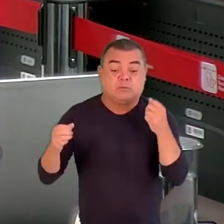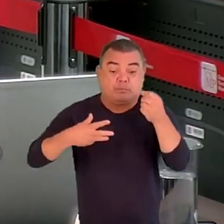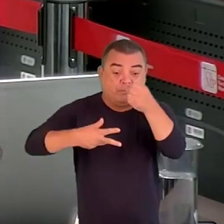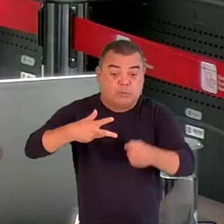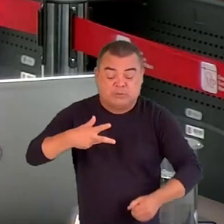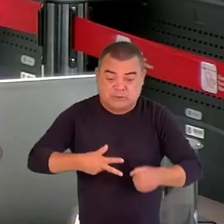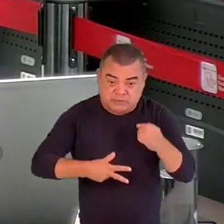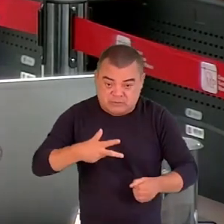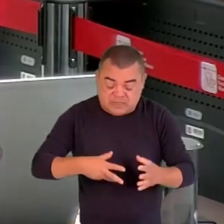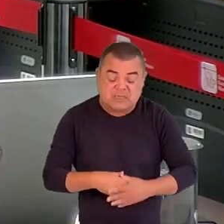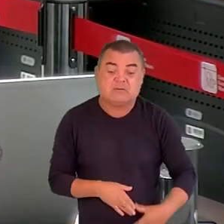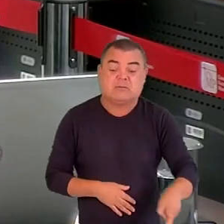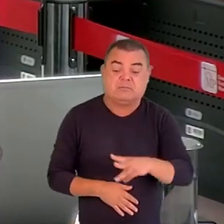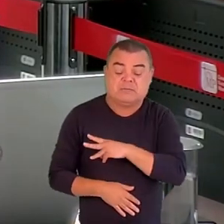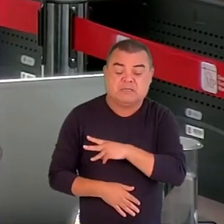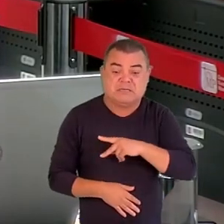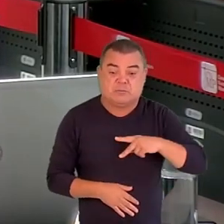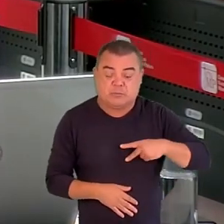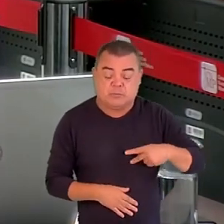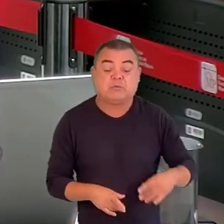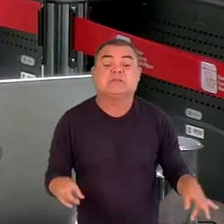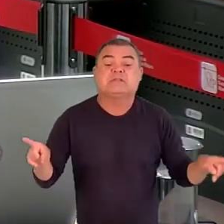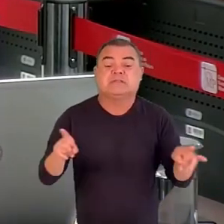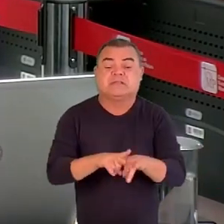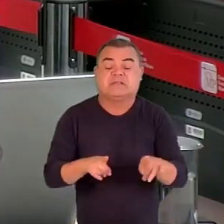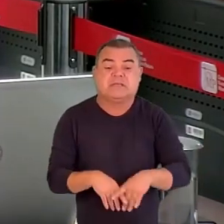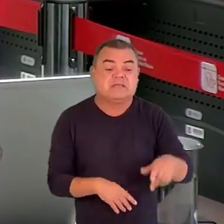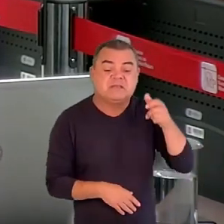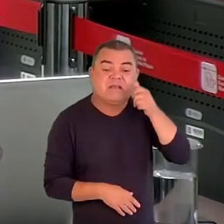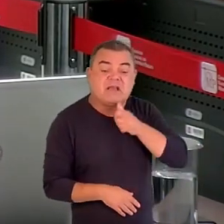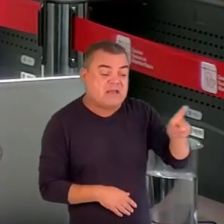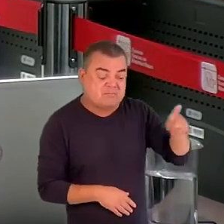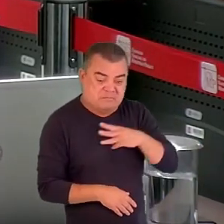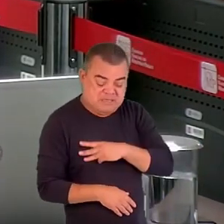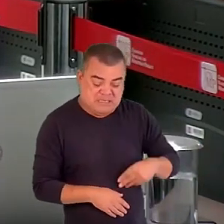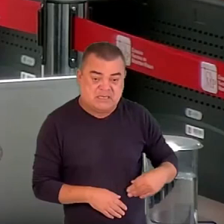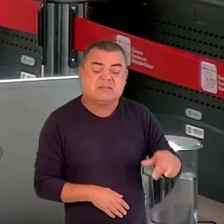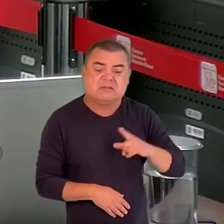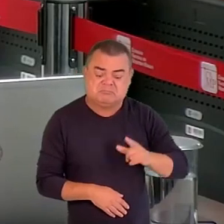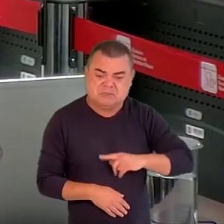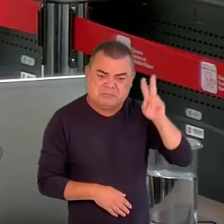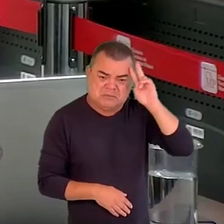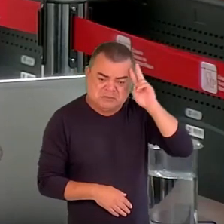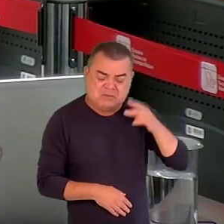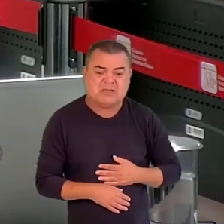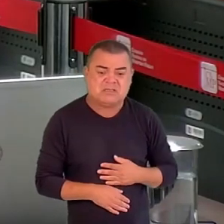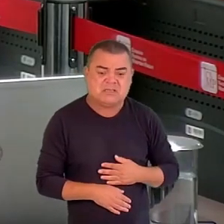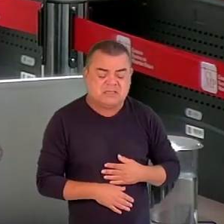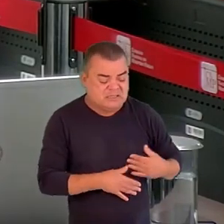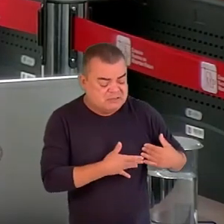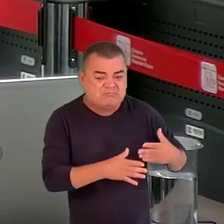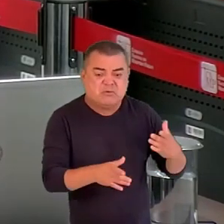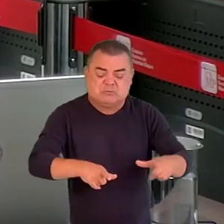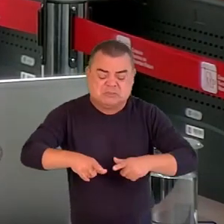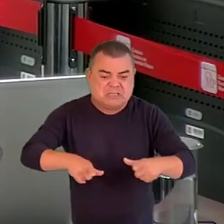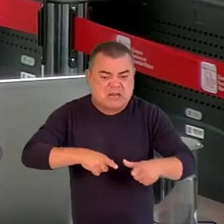Ministério Público e, muito especialmente, à ministra, que tem uma história e uma carreira brilhante,